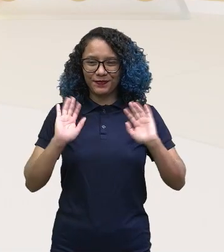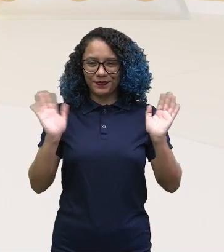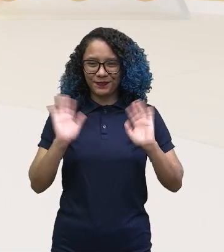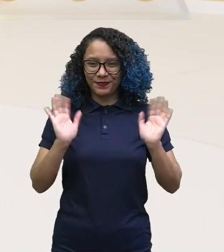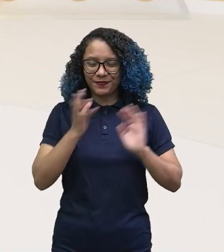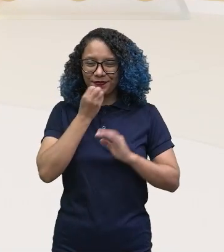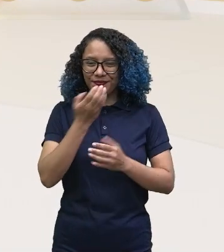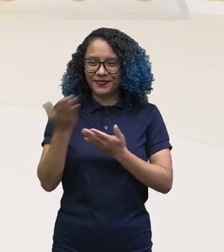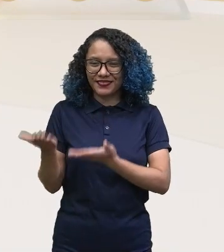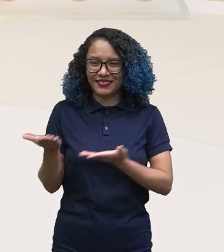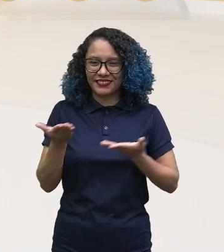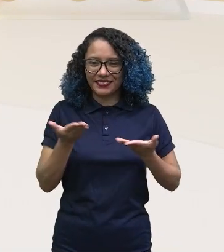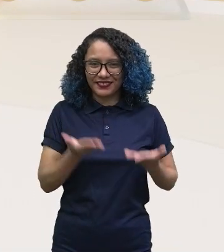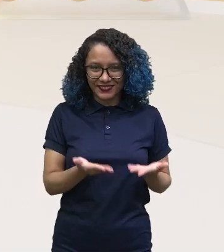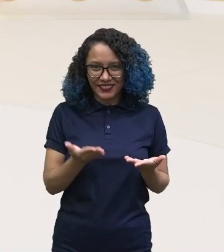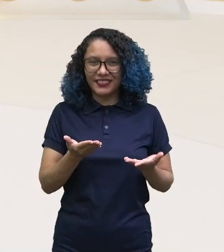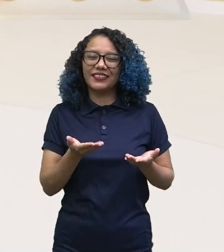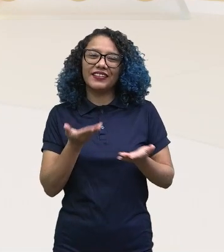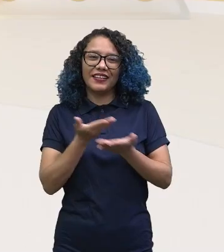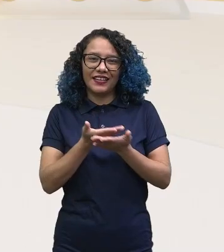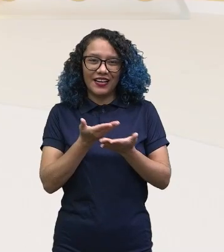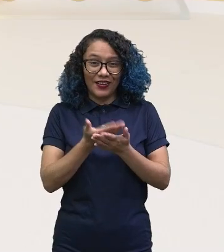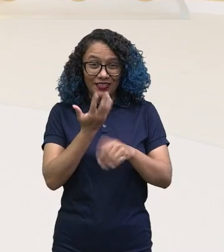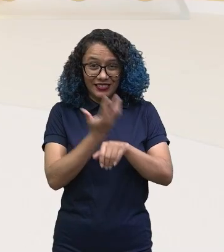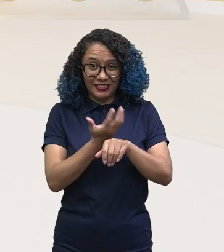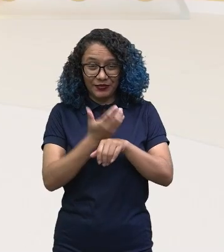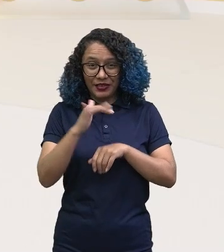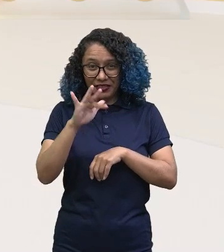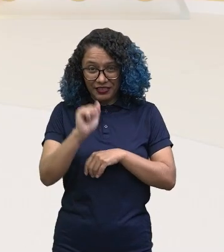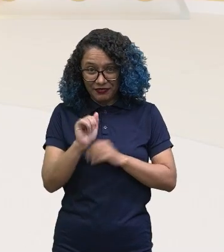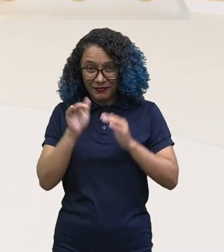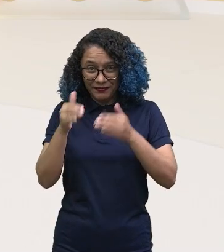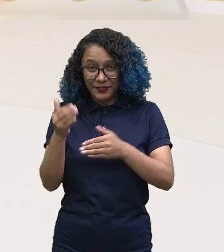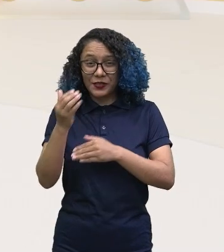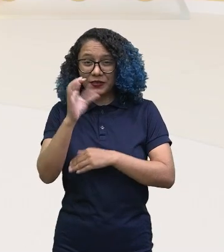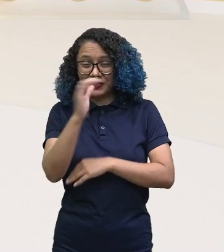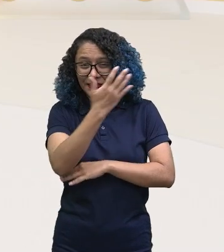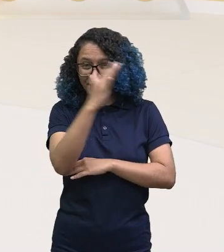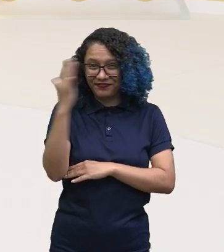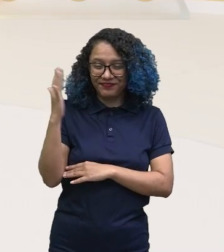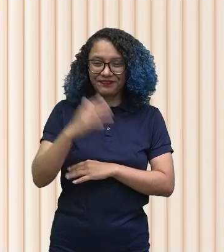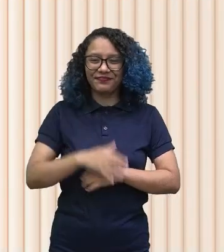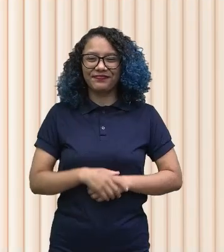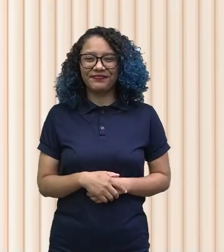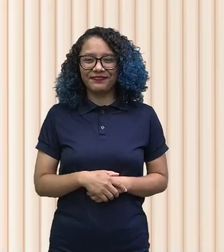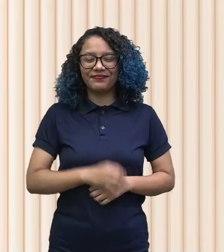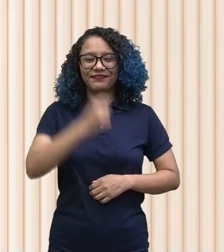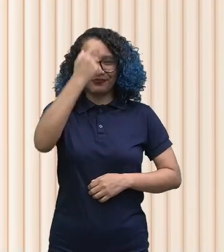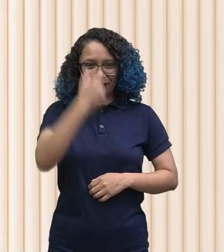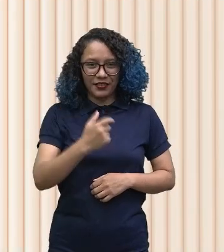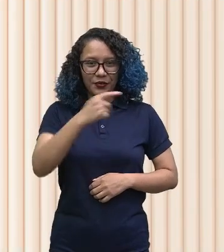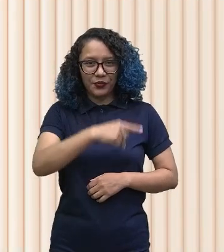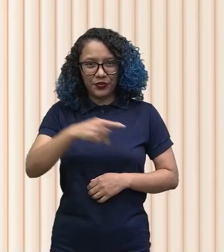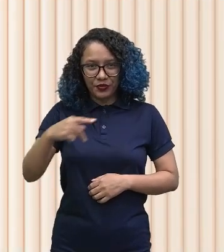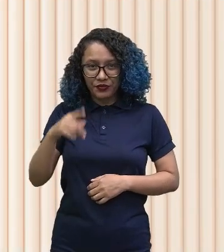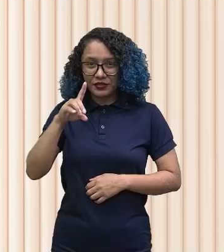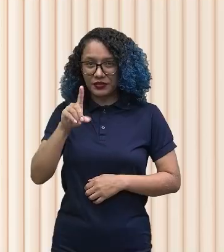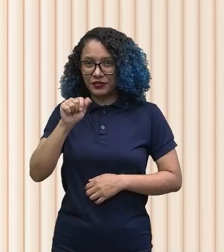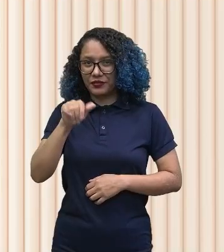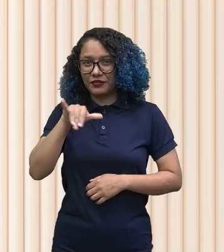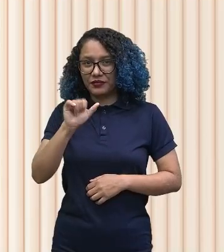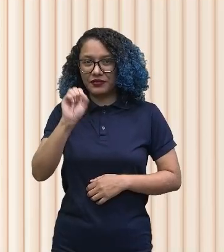Olá, sejam bem-vindos para a nossa aula da IFA de Ciências da Natureza. Eu sou o professor